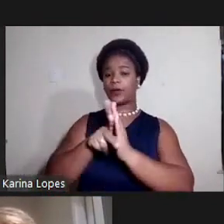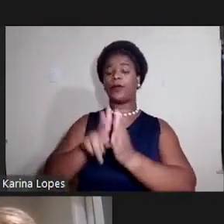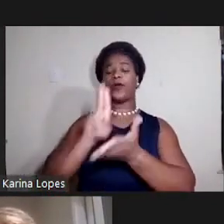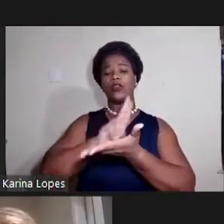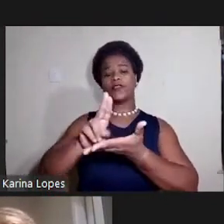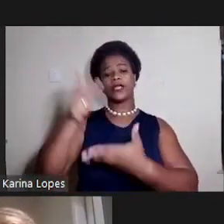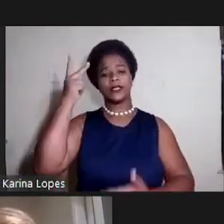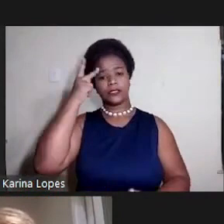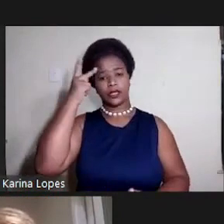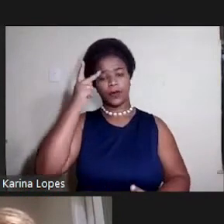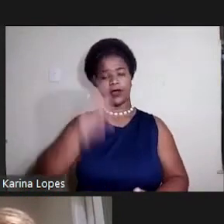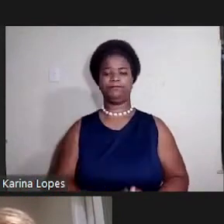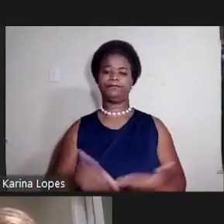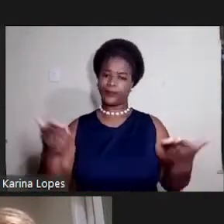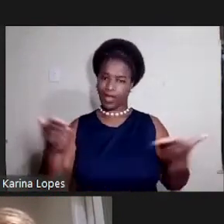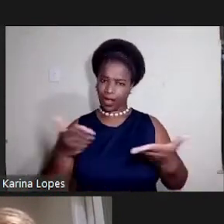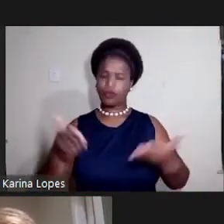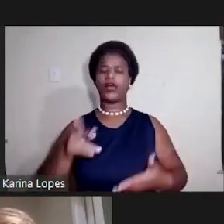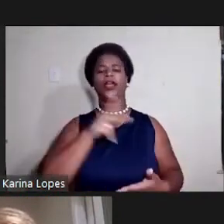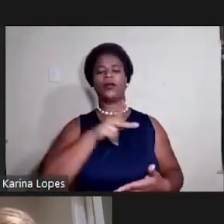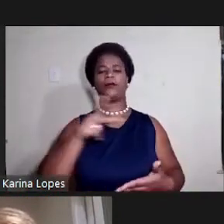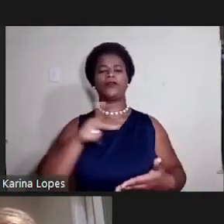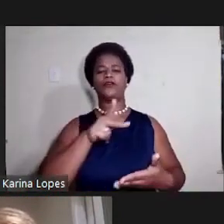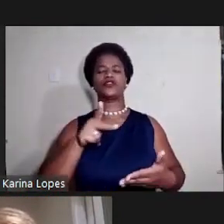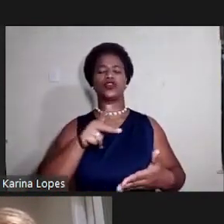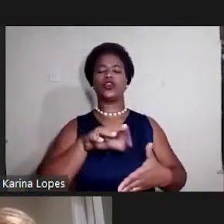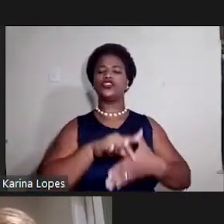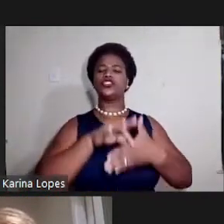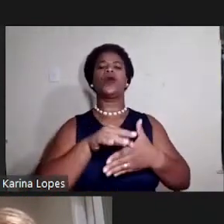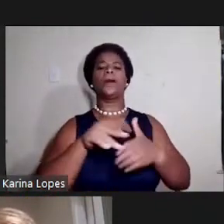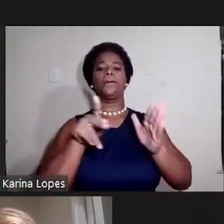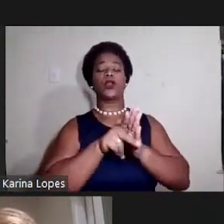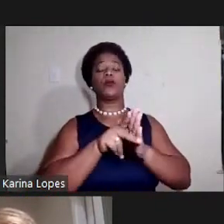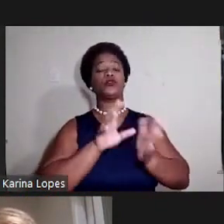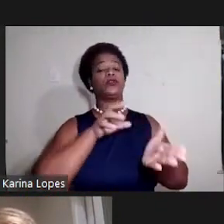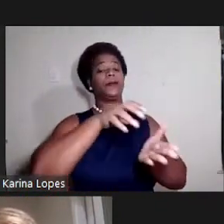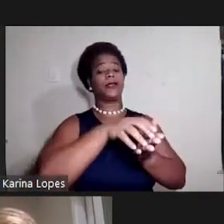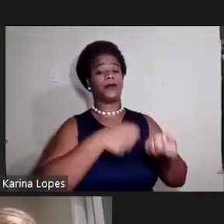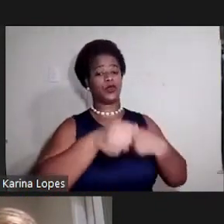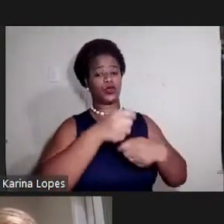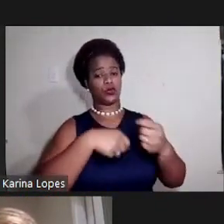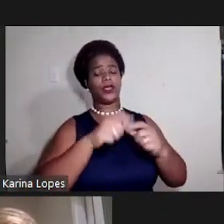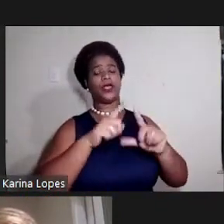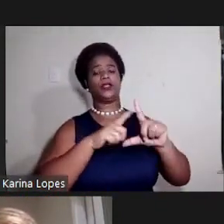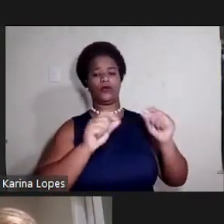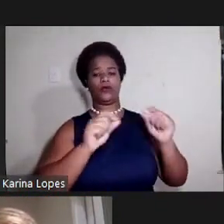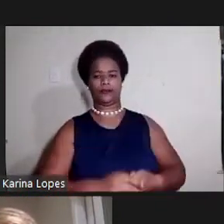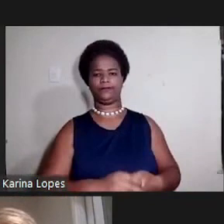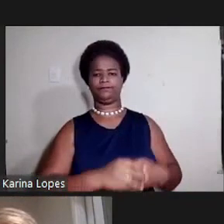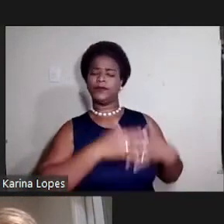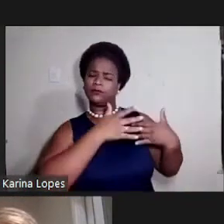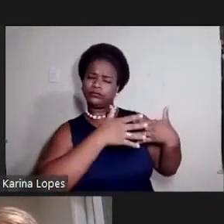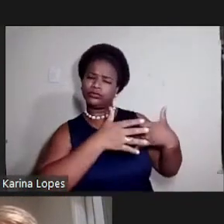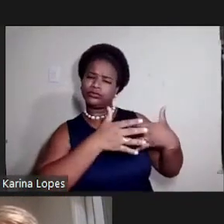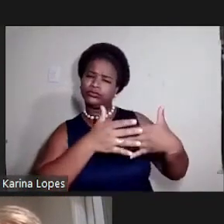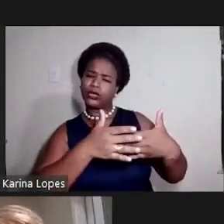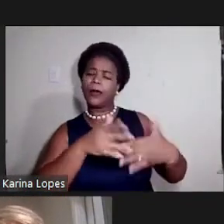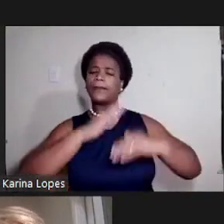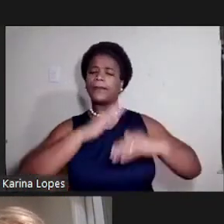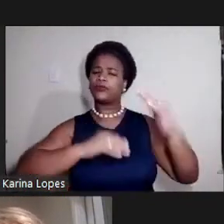atualmente é professor titular do Departamento de Economia da UFJF. Sua trajetória profissional na UFJF começa